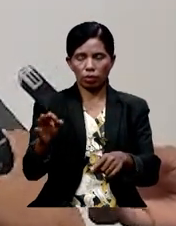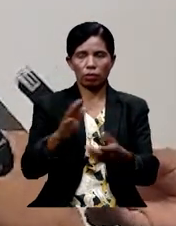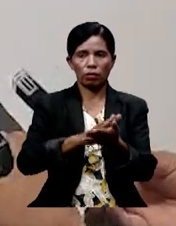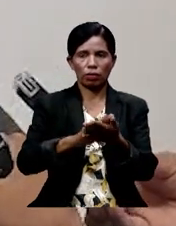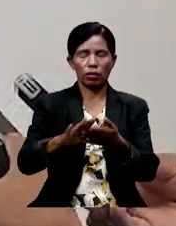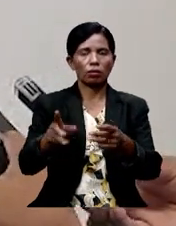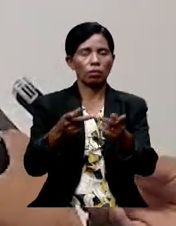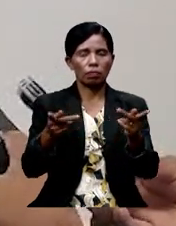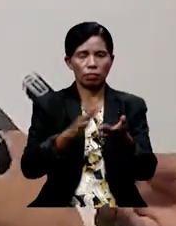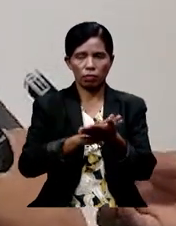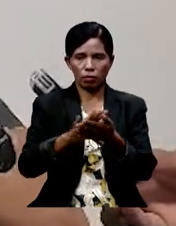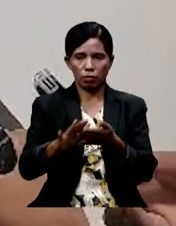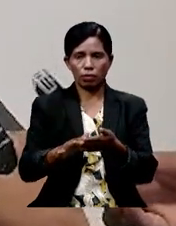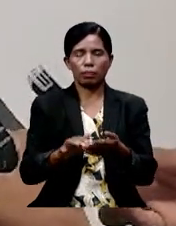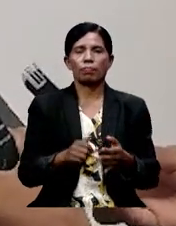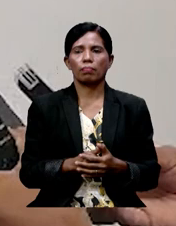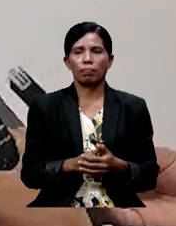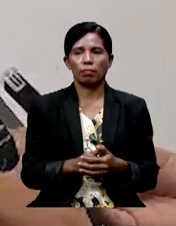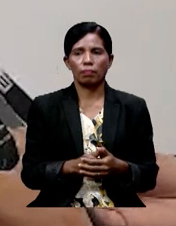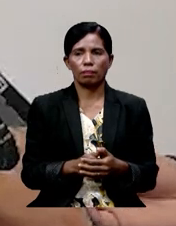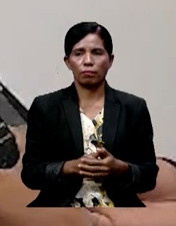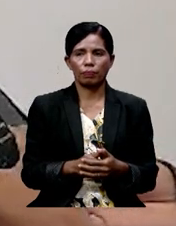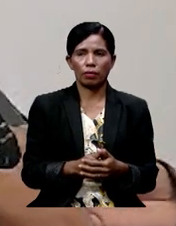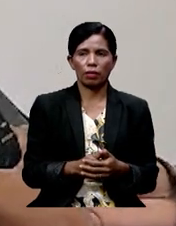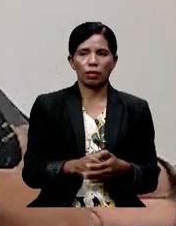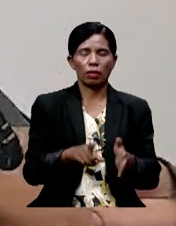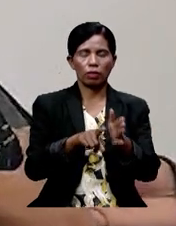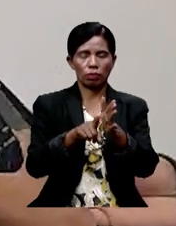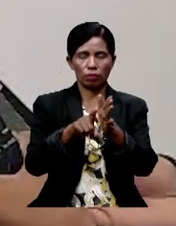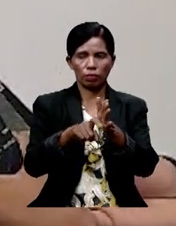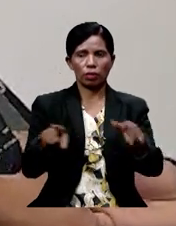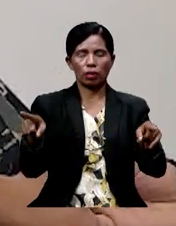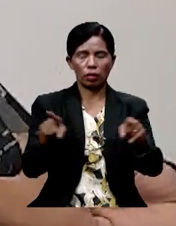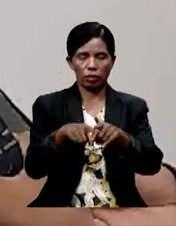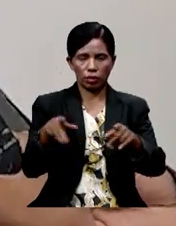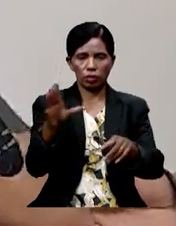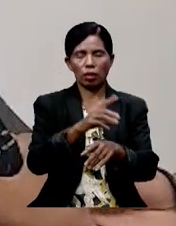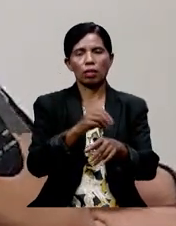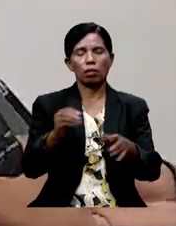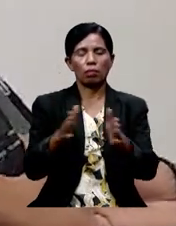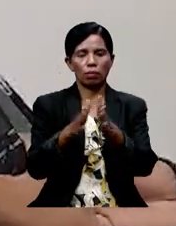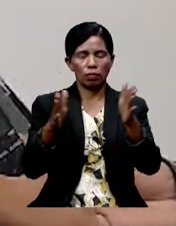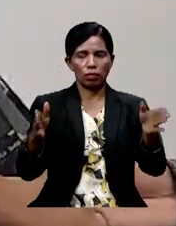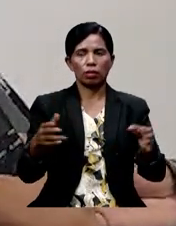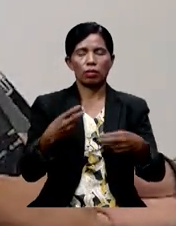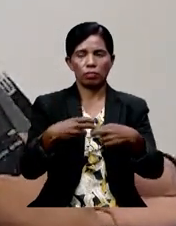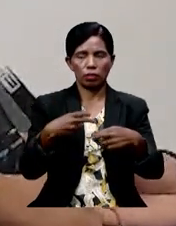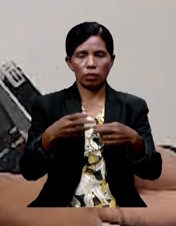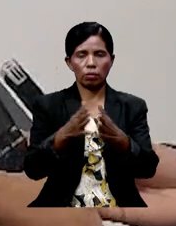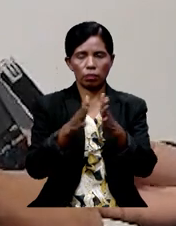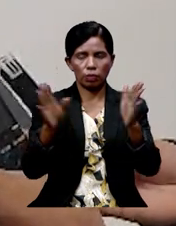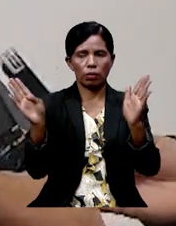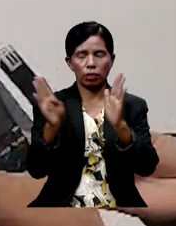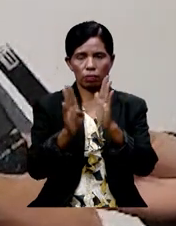da escola. Então, lumbringa é um fator ida, nebe sai barreira